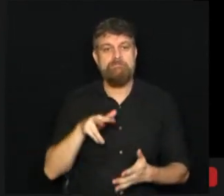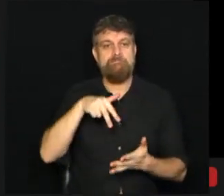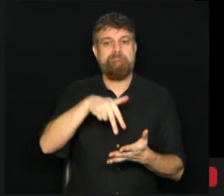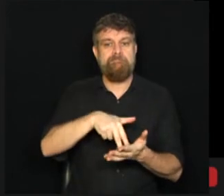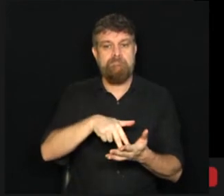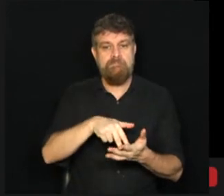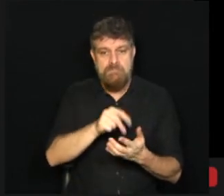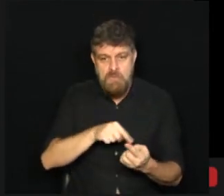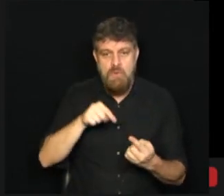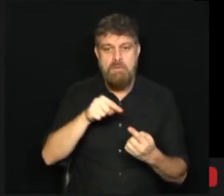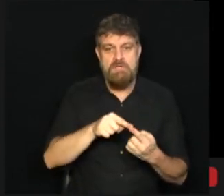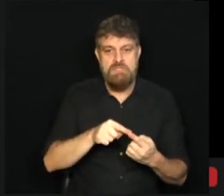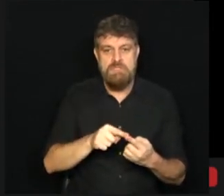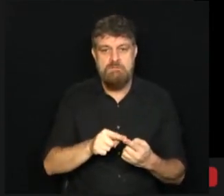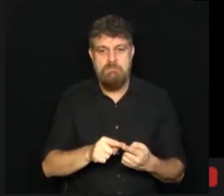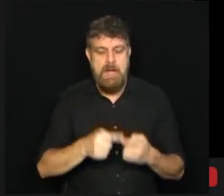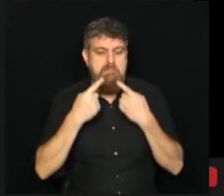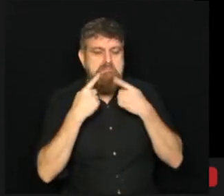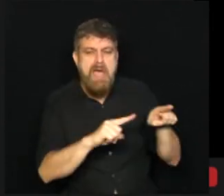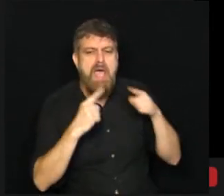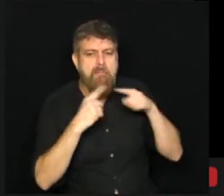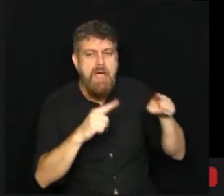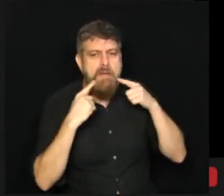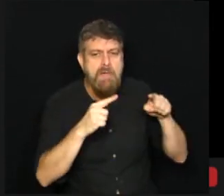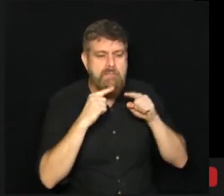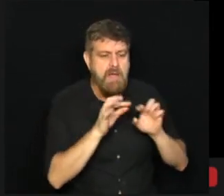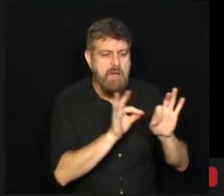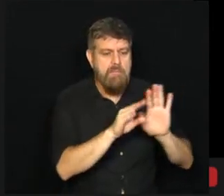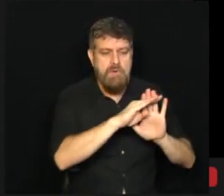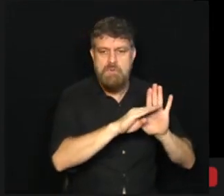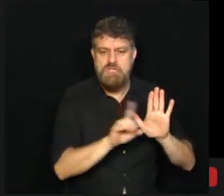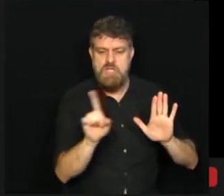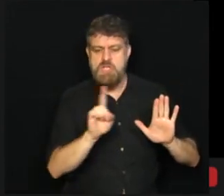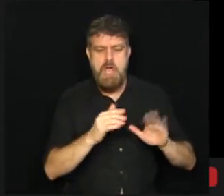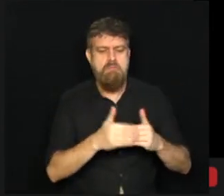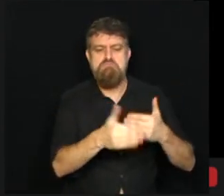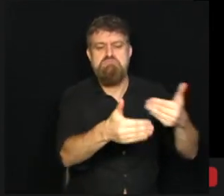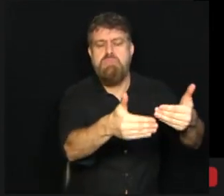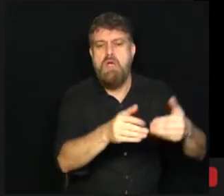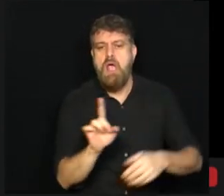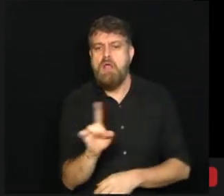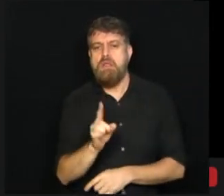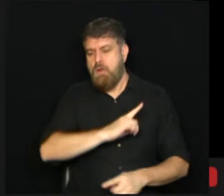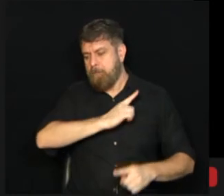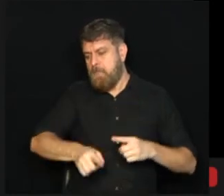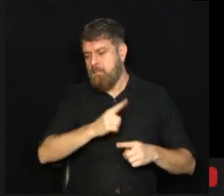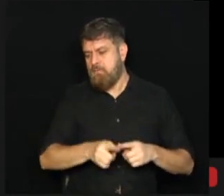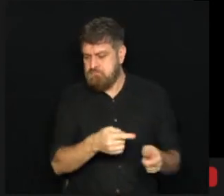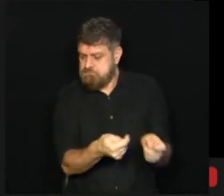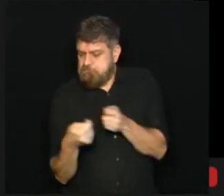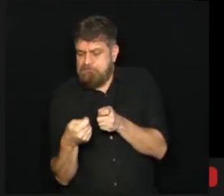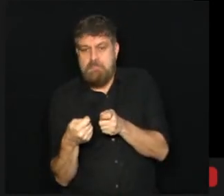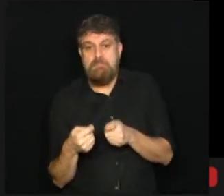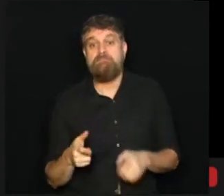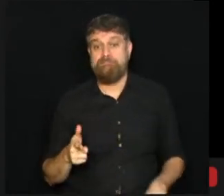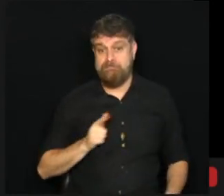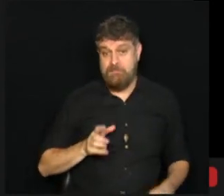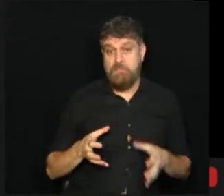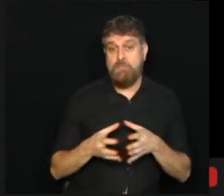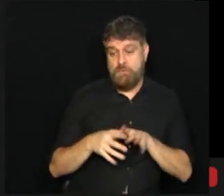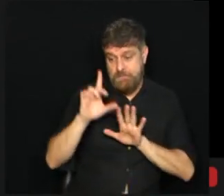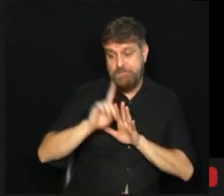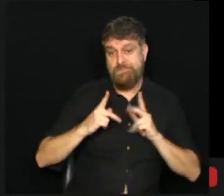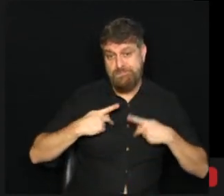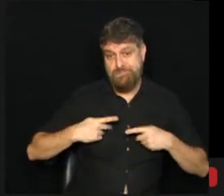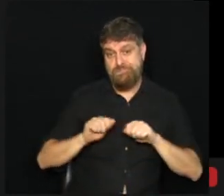que o tema avance. Então, o que é importante? Eu acho que nós podemos pautar esse tema